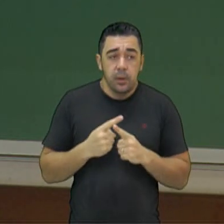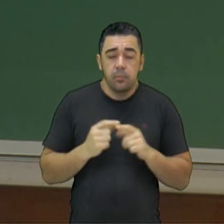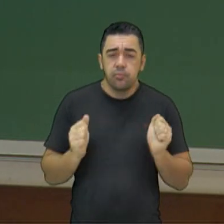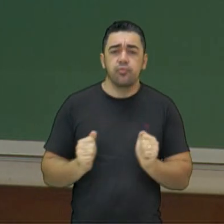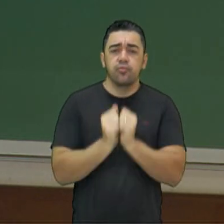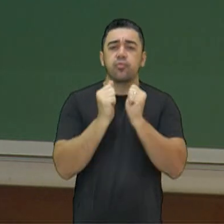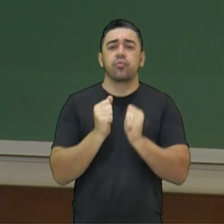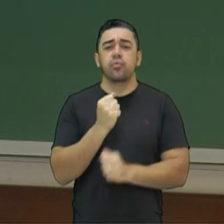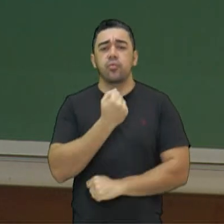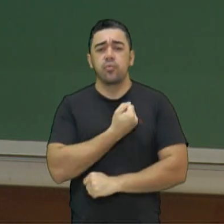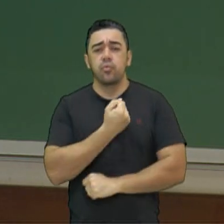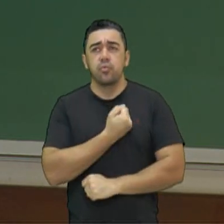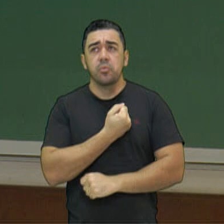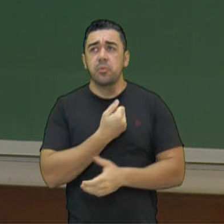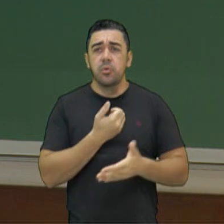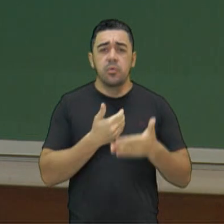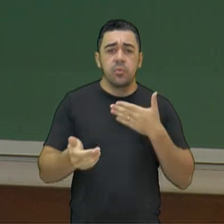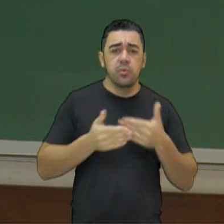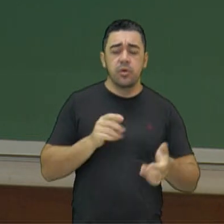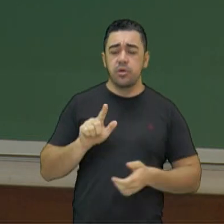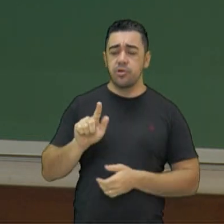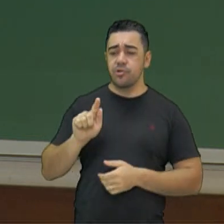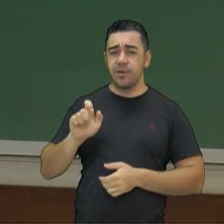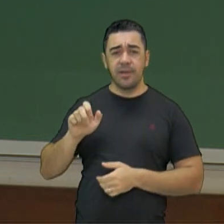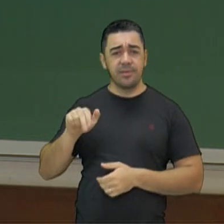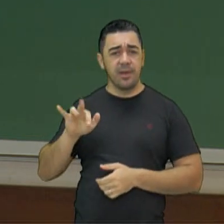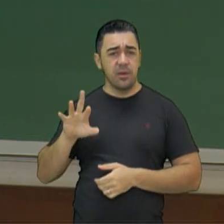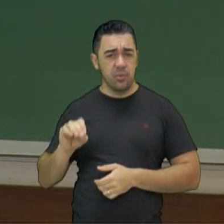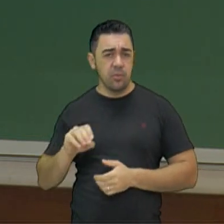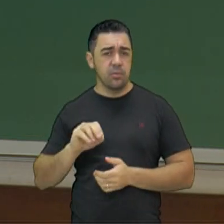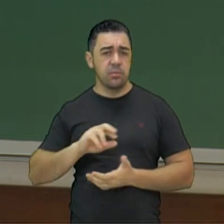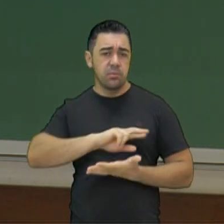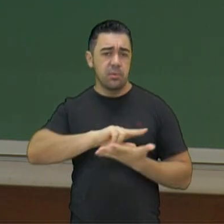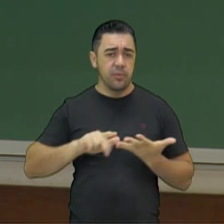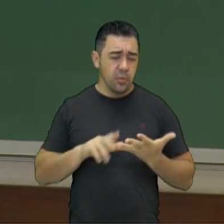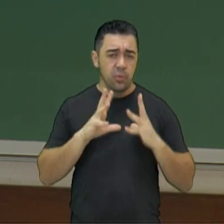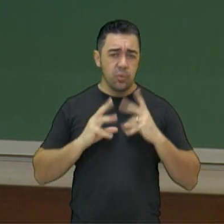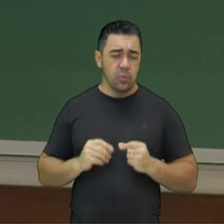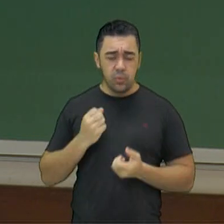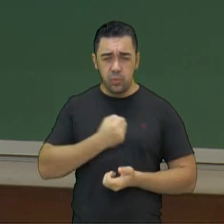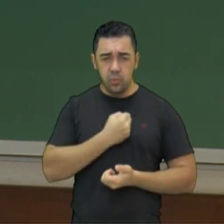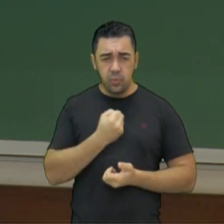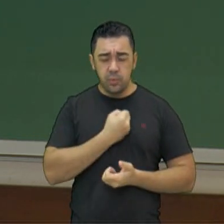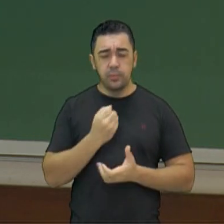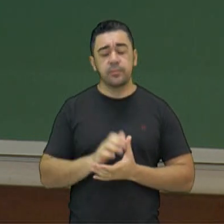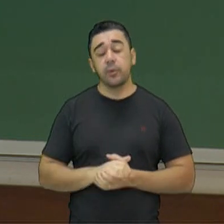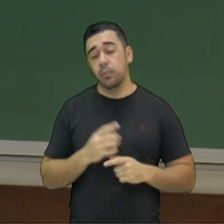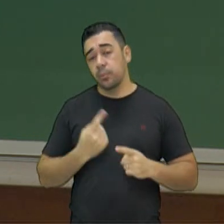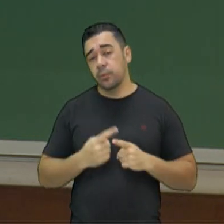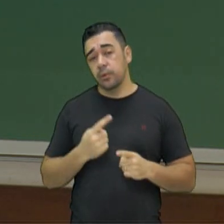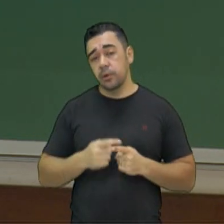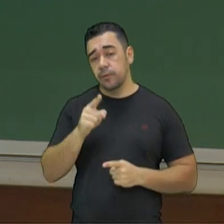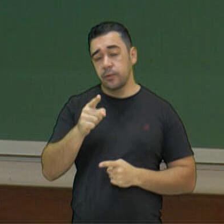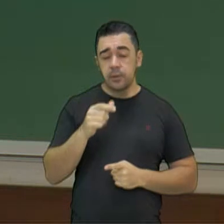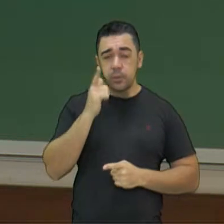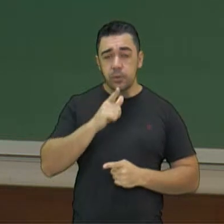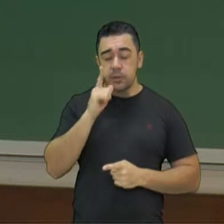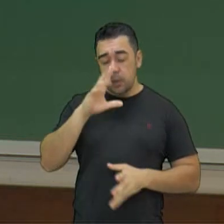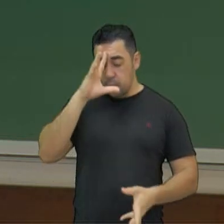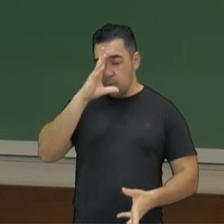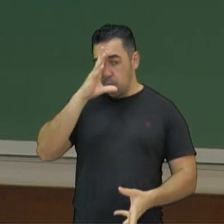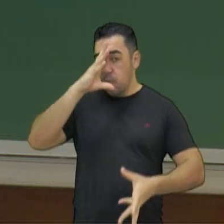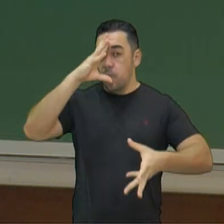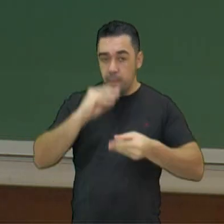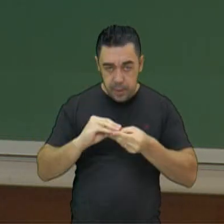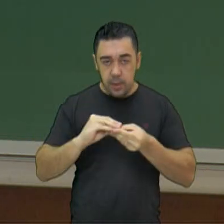números genéricos? Eu chamo genéricos porque vale para todos os números complexos. Porque se você conseguir